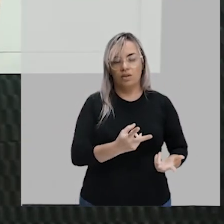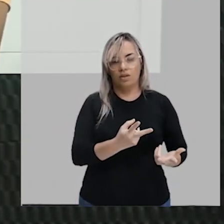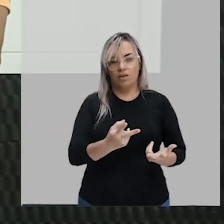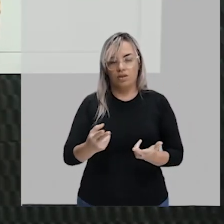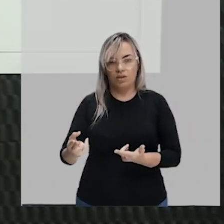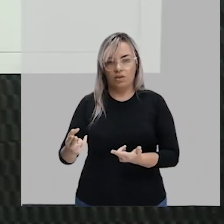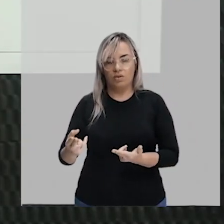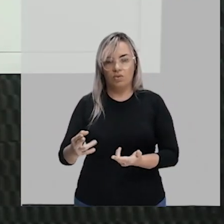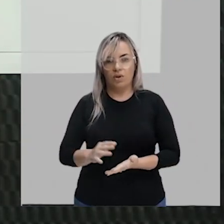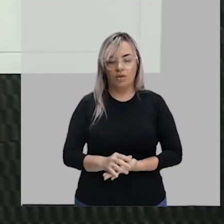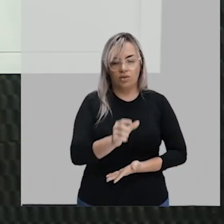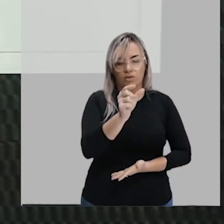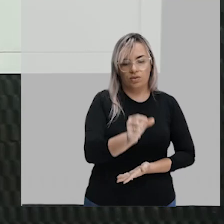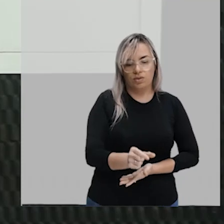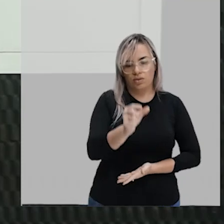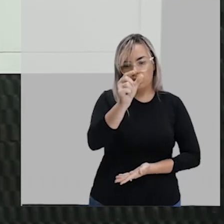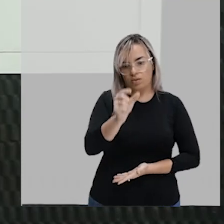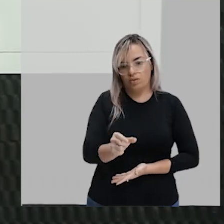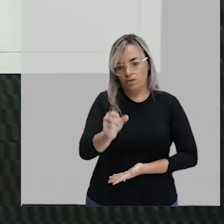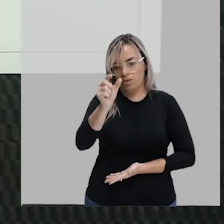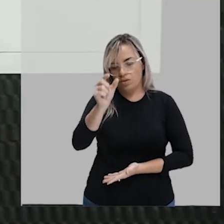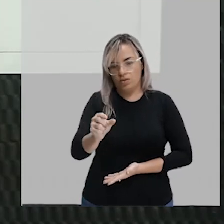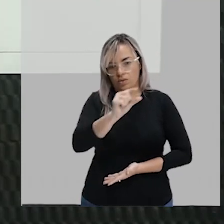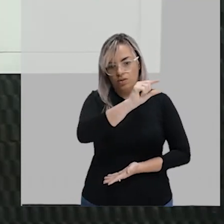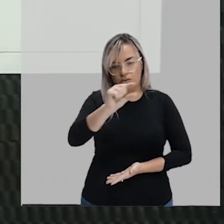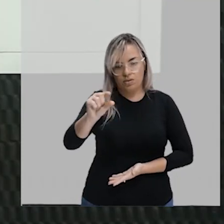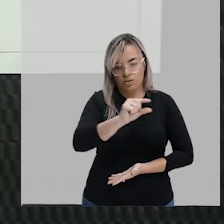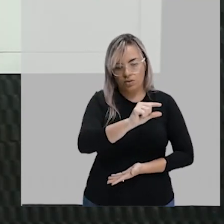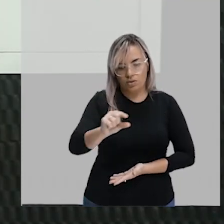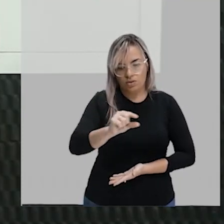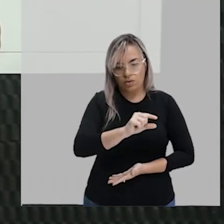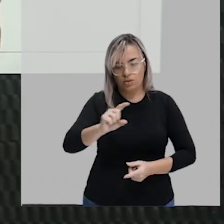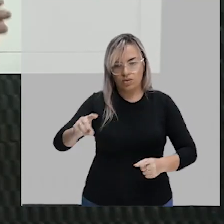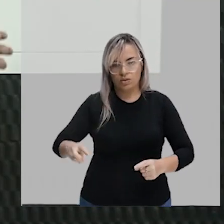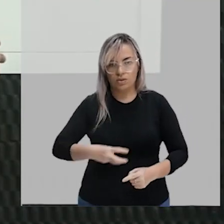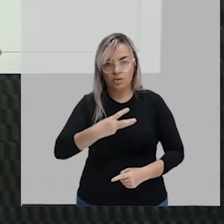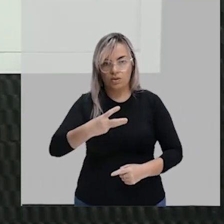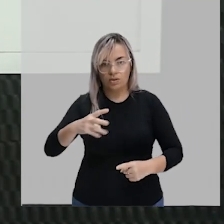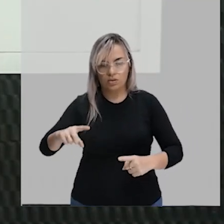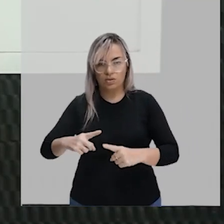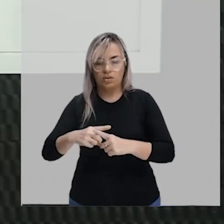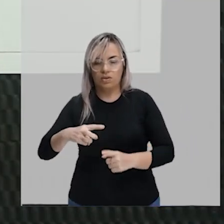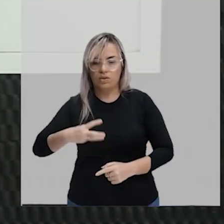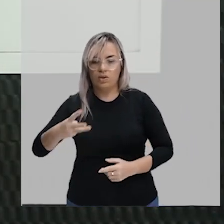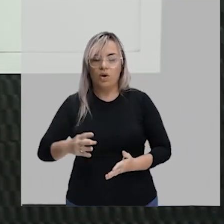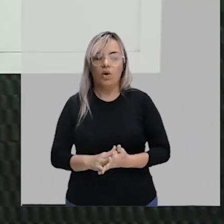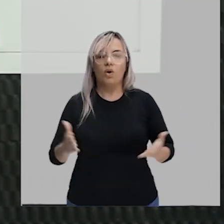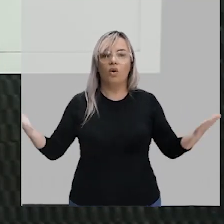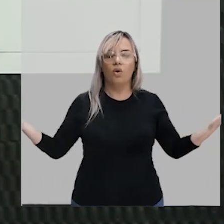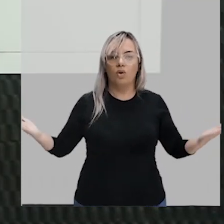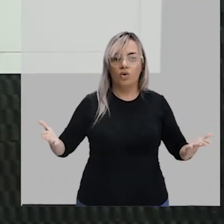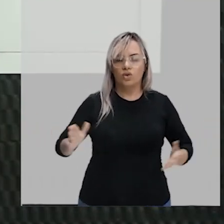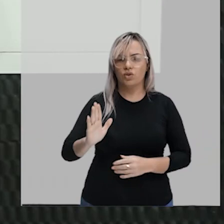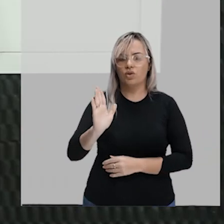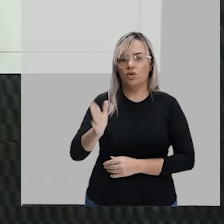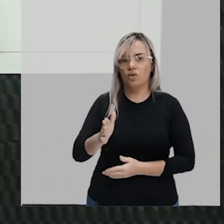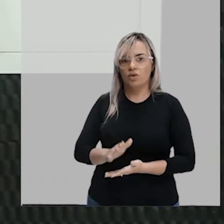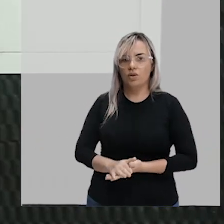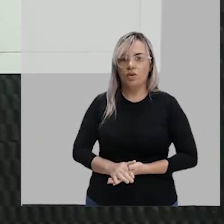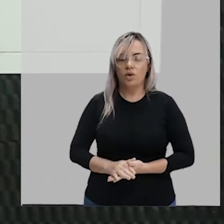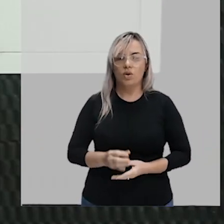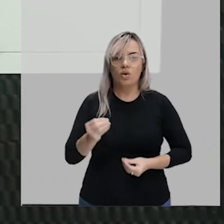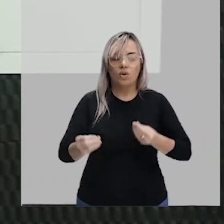Vimos como multiplicar uma matriz por outra matriz. Tá? Vimos a